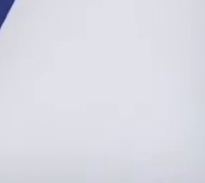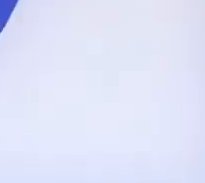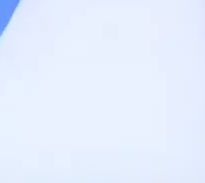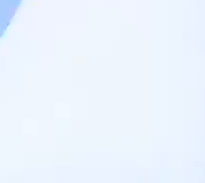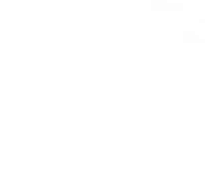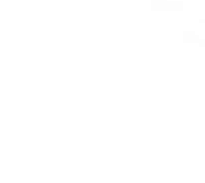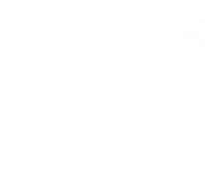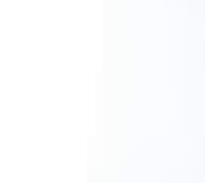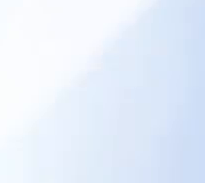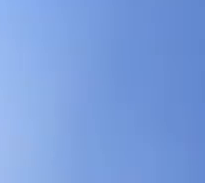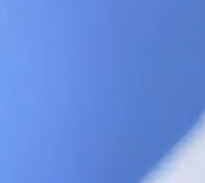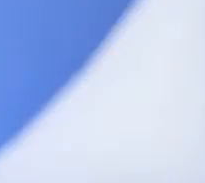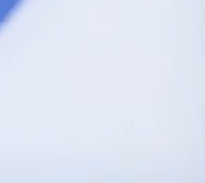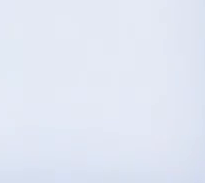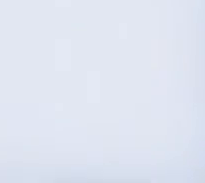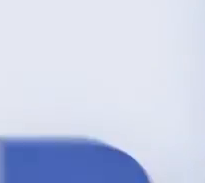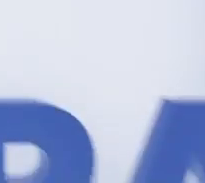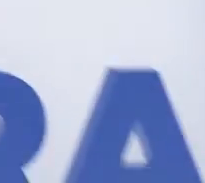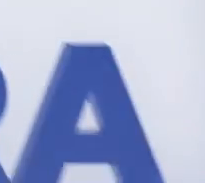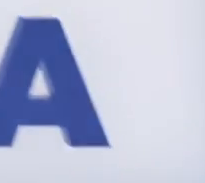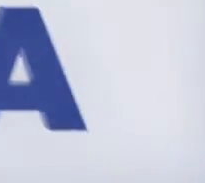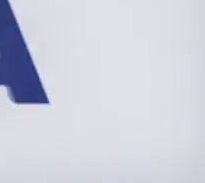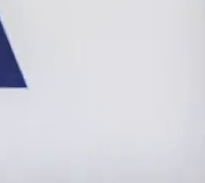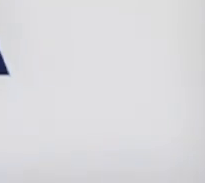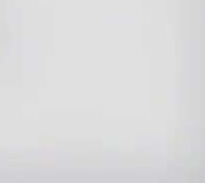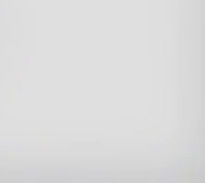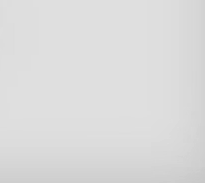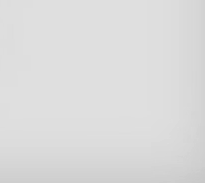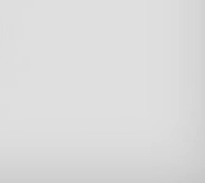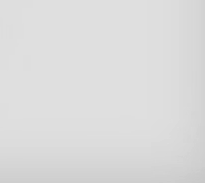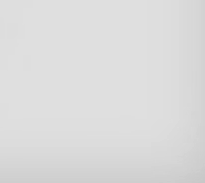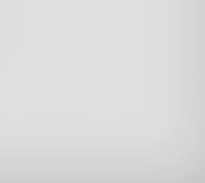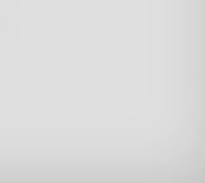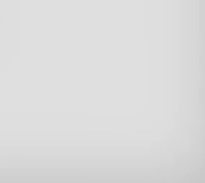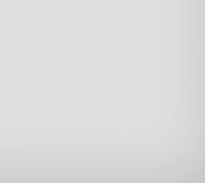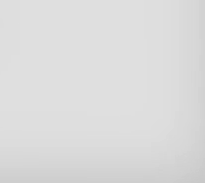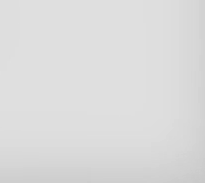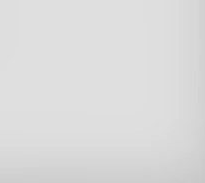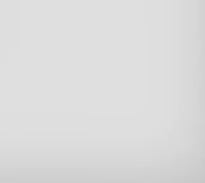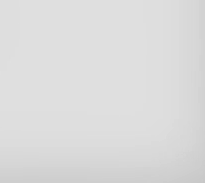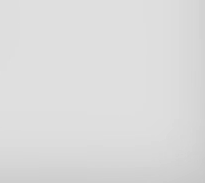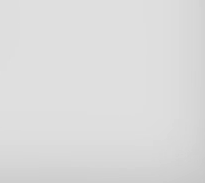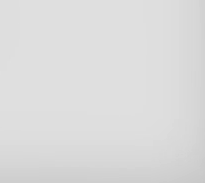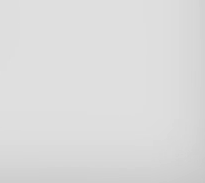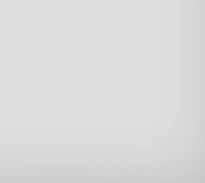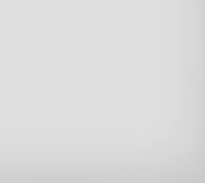TV Câmara, Campinas.